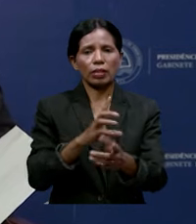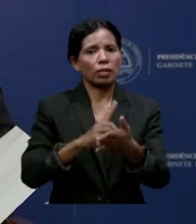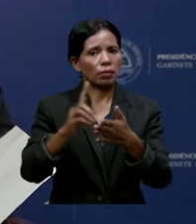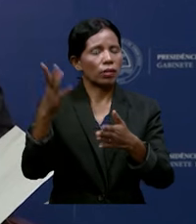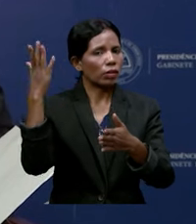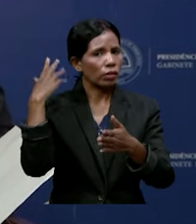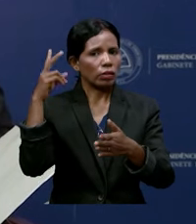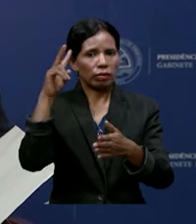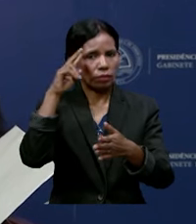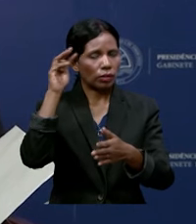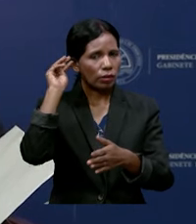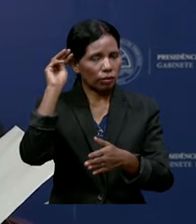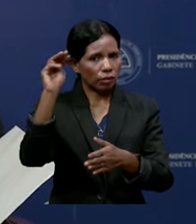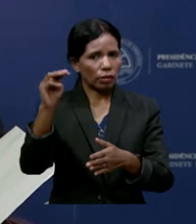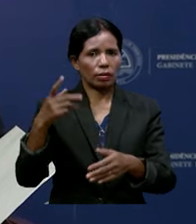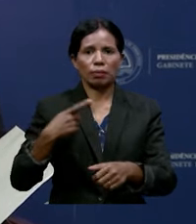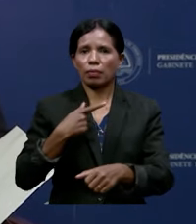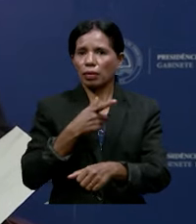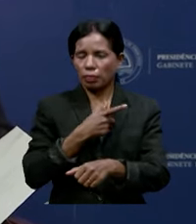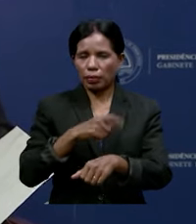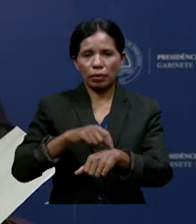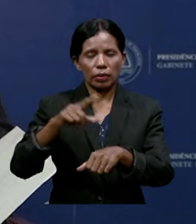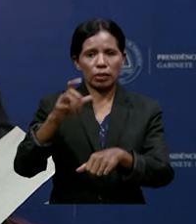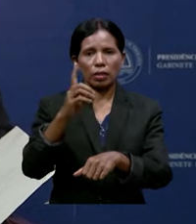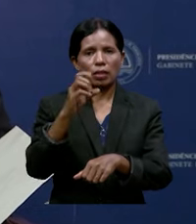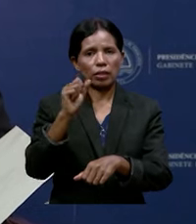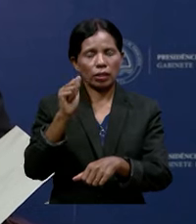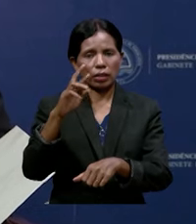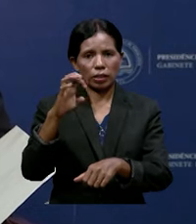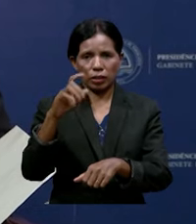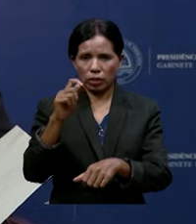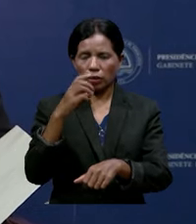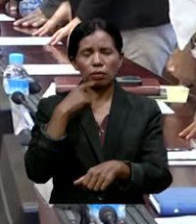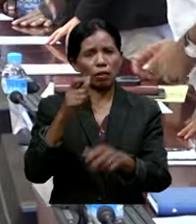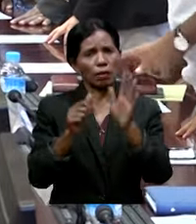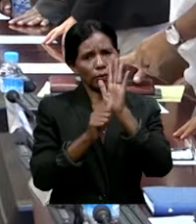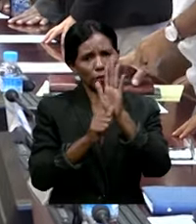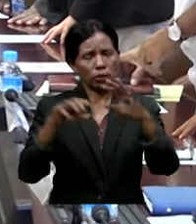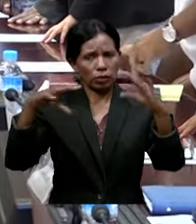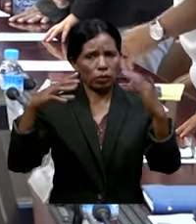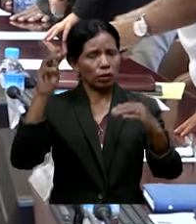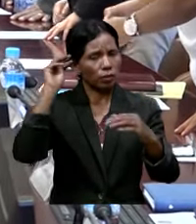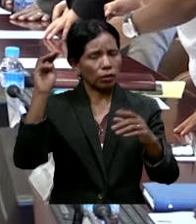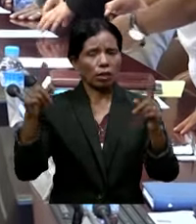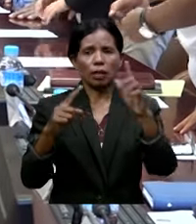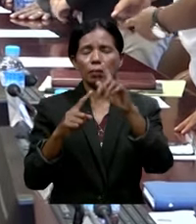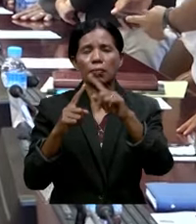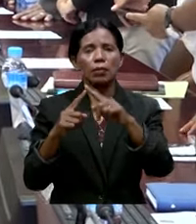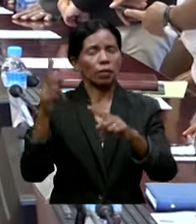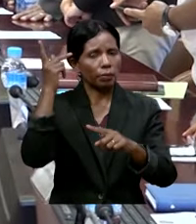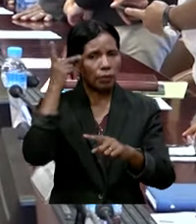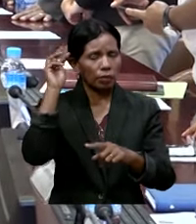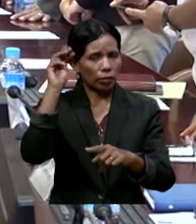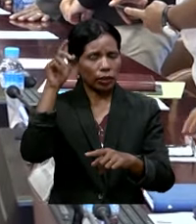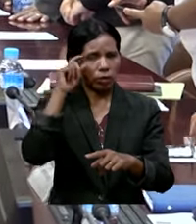cotuk vice-ministro assunto parlamentar Aderito Hugo apresenta ba conselho ministro Liu ba primeiro ministro Kairala Sanana